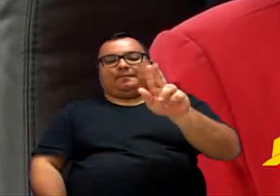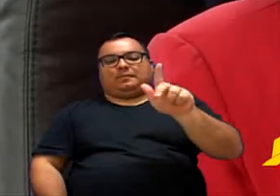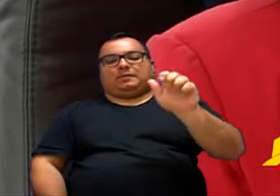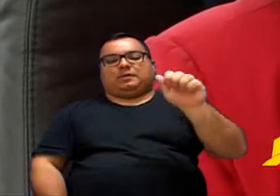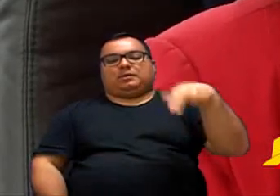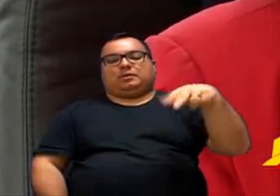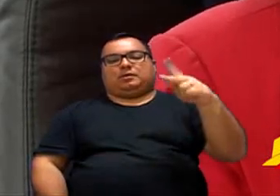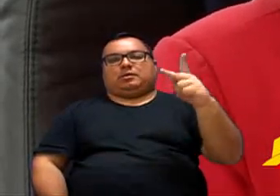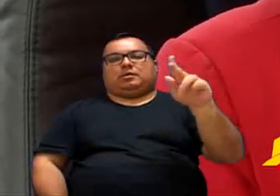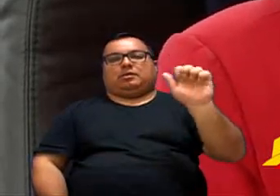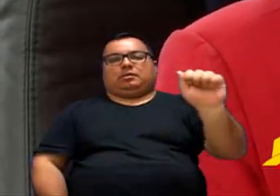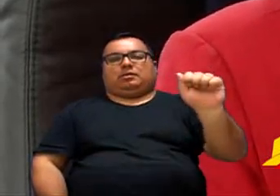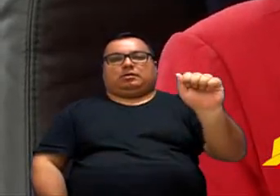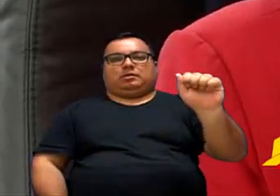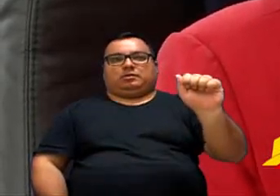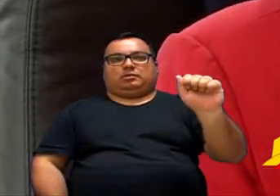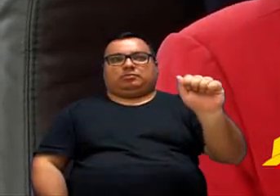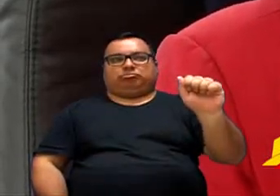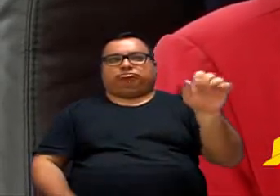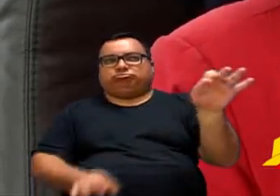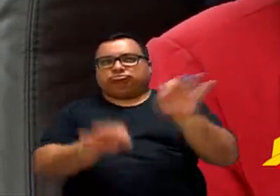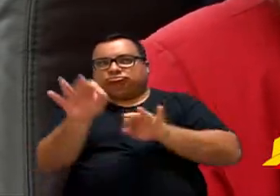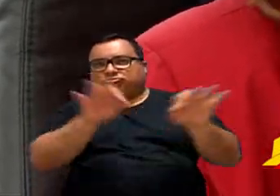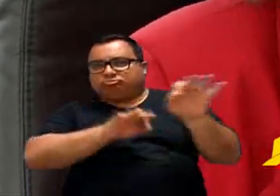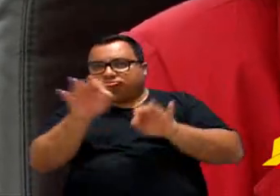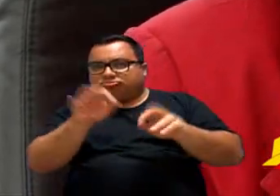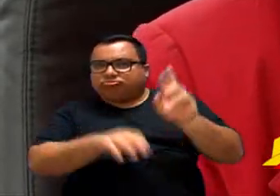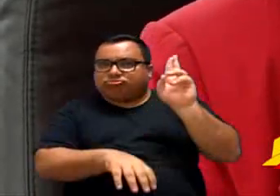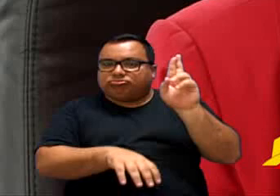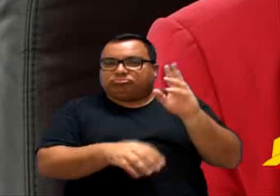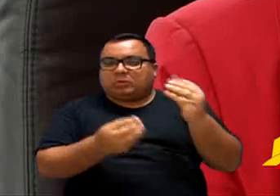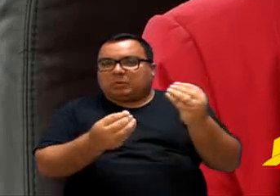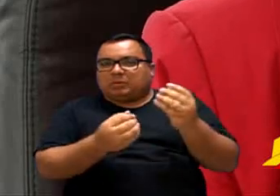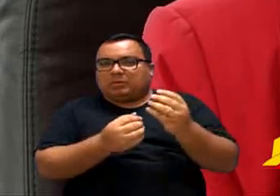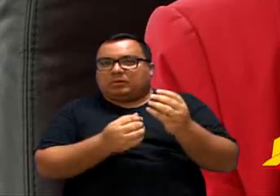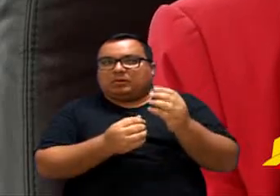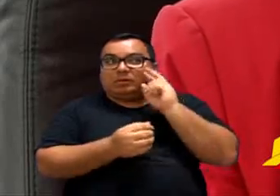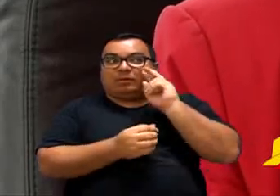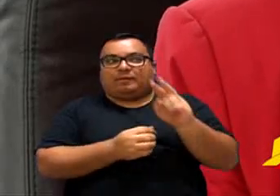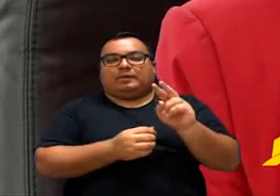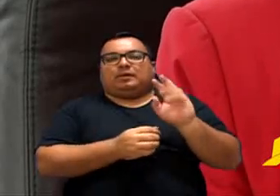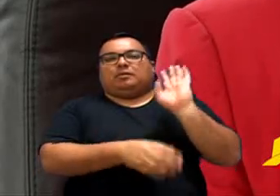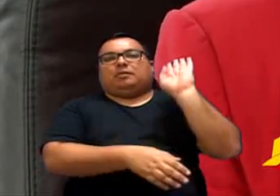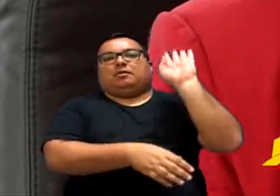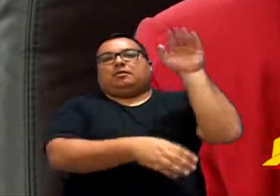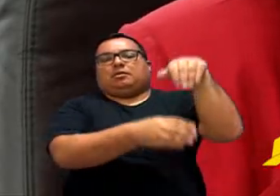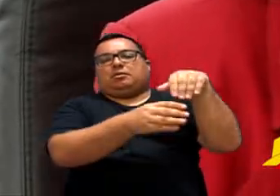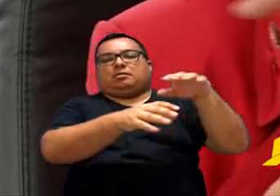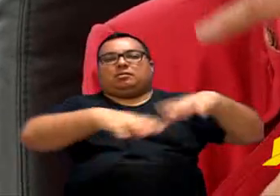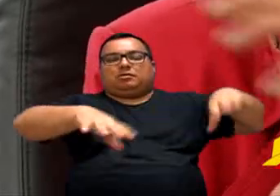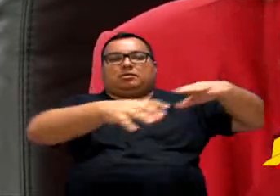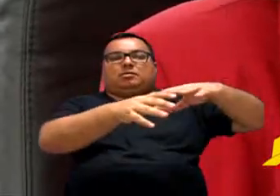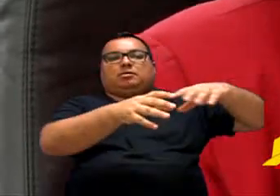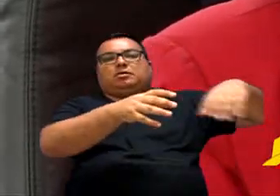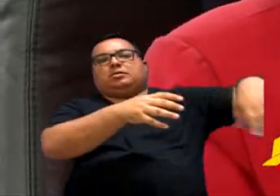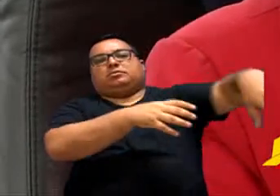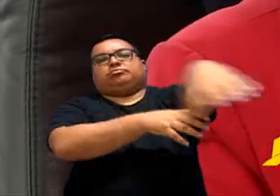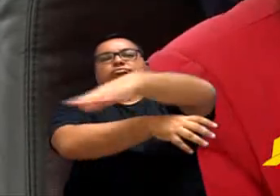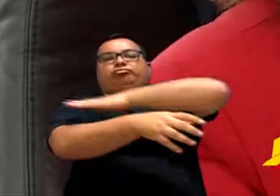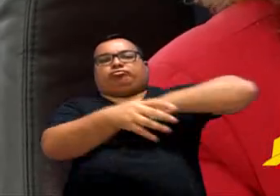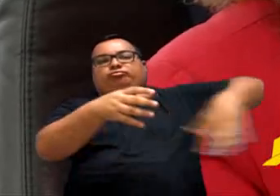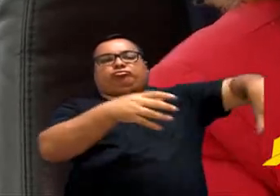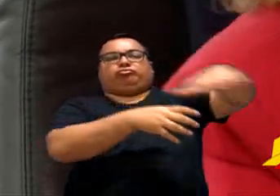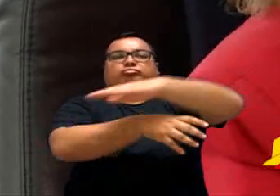virou... Sim, vereadora. Meu amigo, passando lá em frente. Não é só a Feira da Barganha dentro do espaço, é a Feira da Barganha